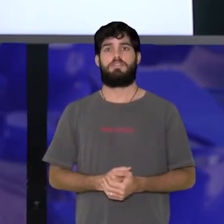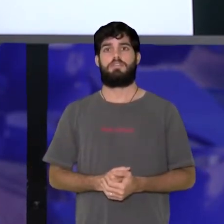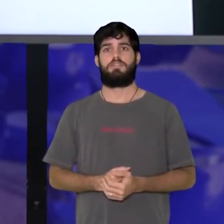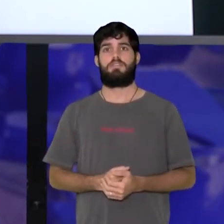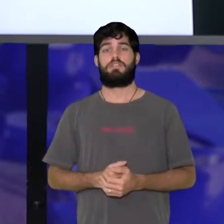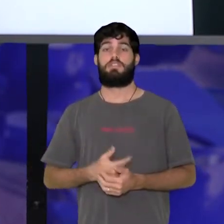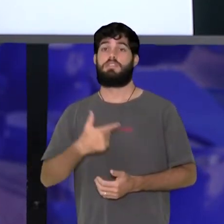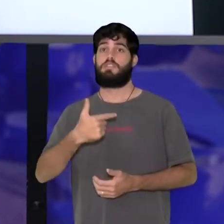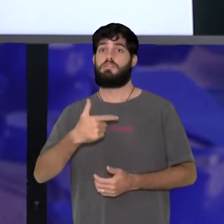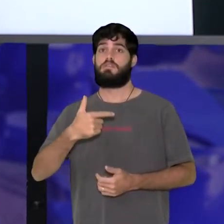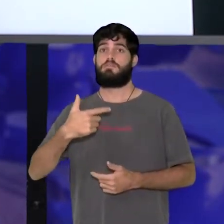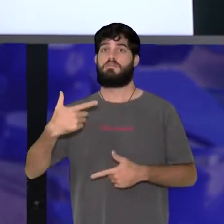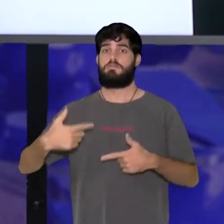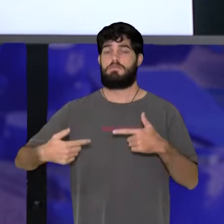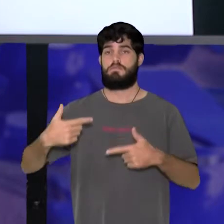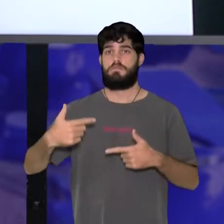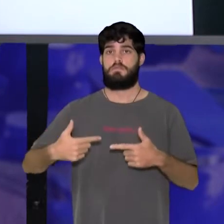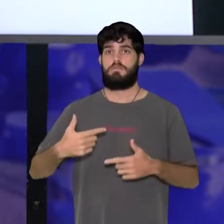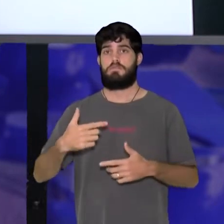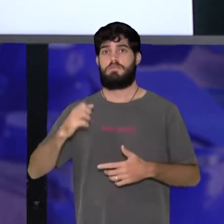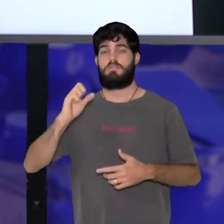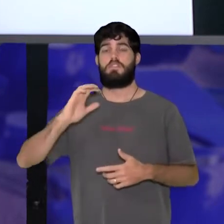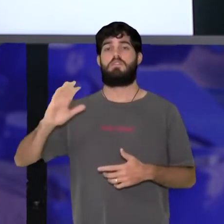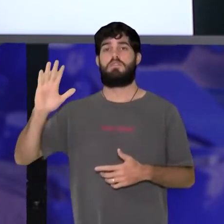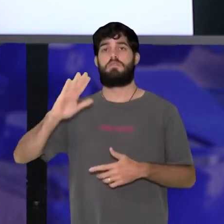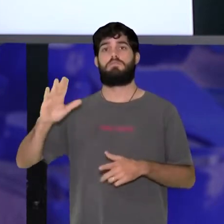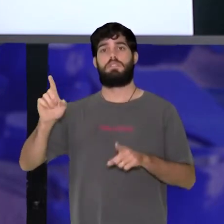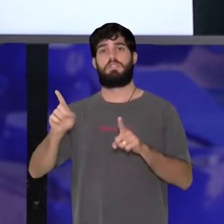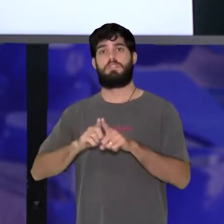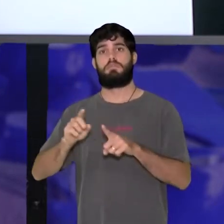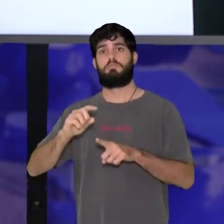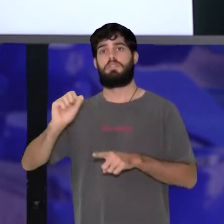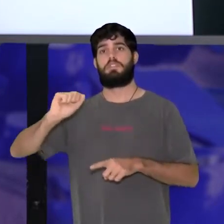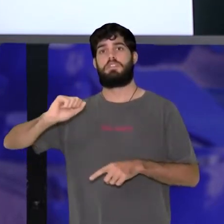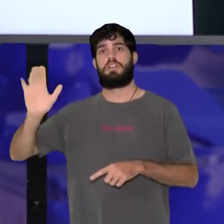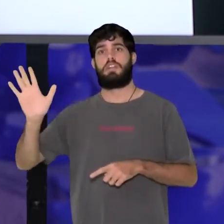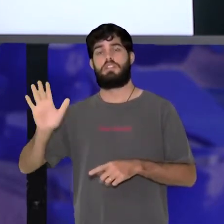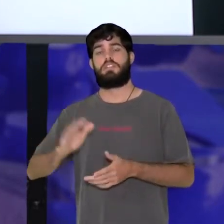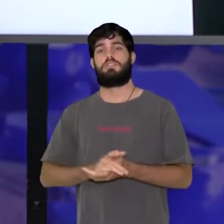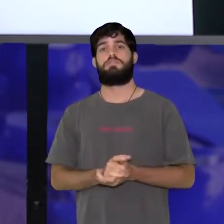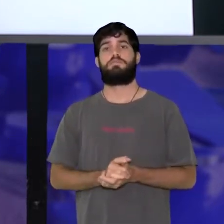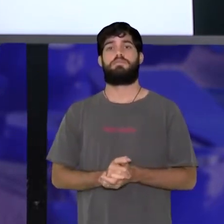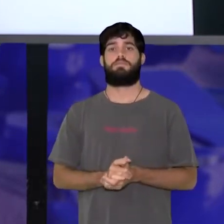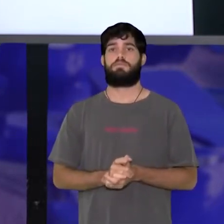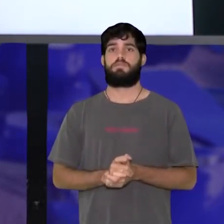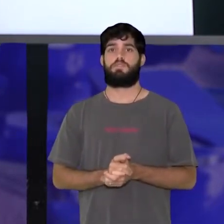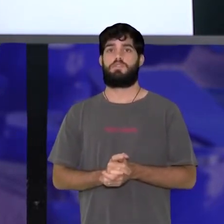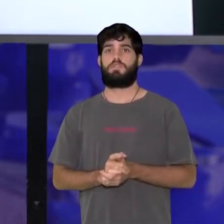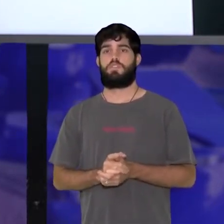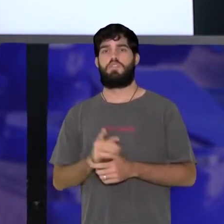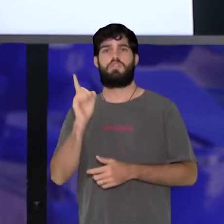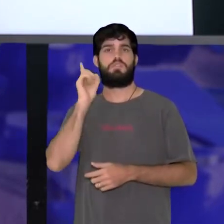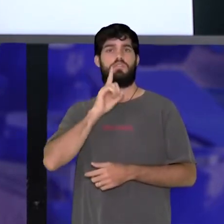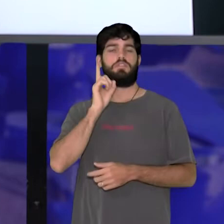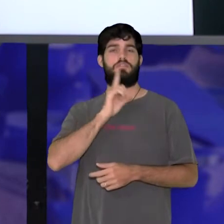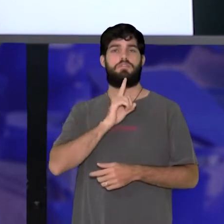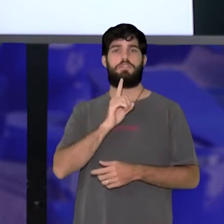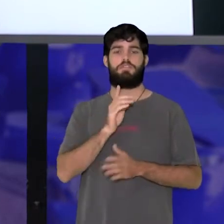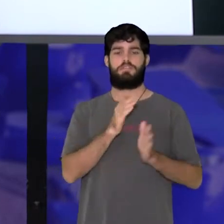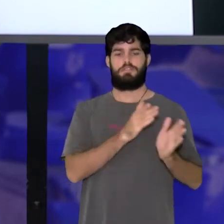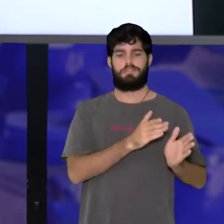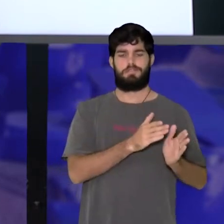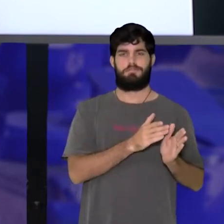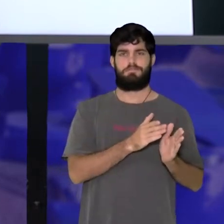Guerra ocorre na Europa e na Ásia. Os Estados Unidos não são tão atingidos quanto os